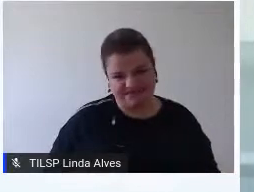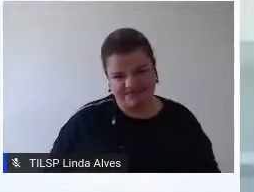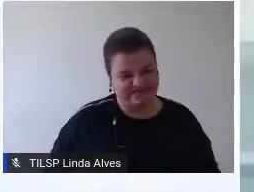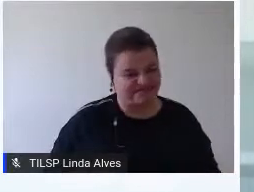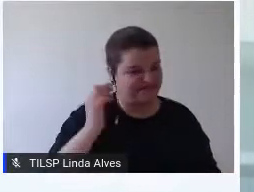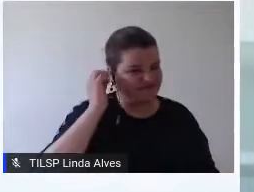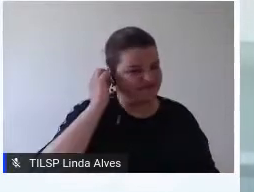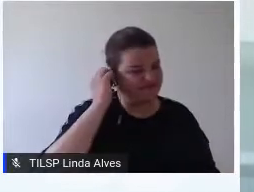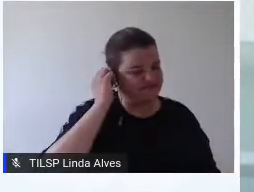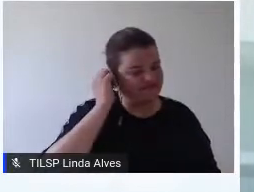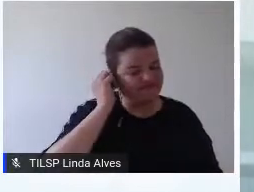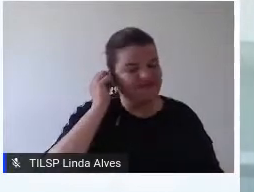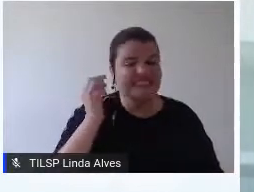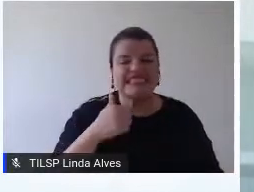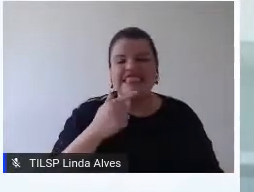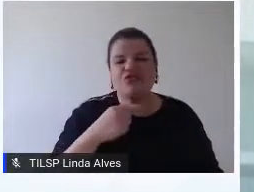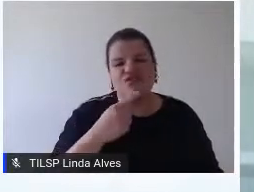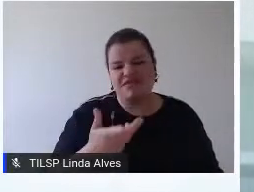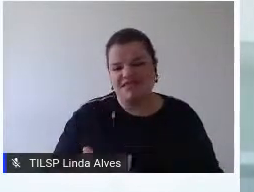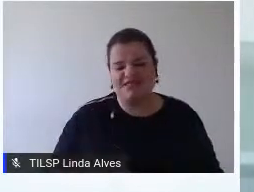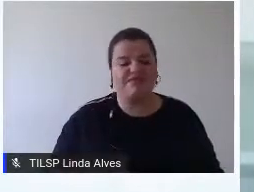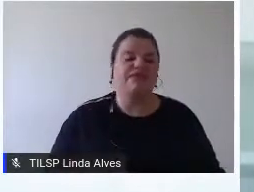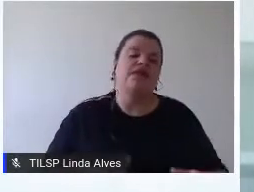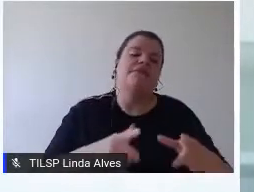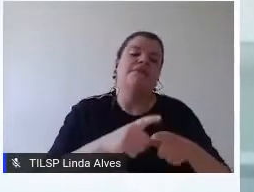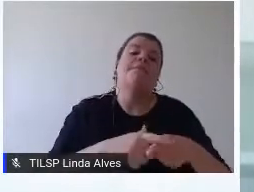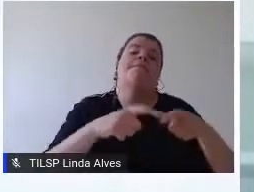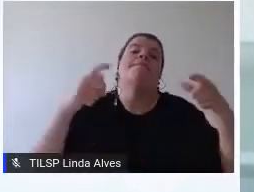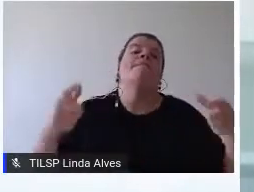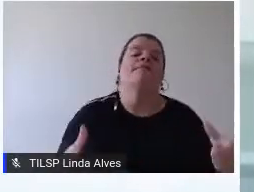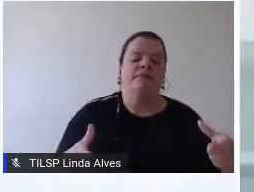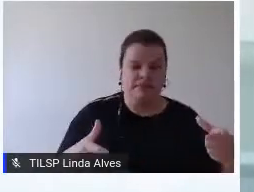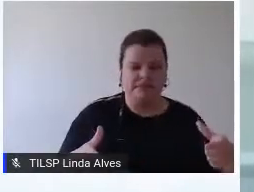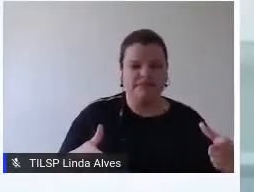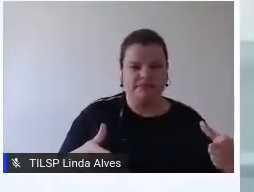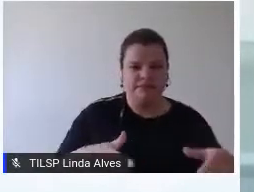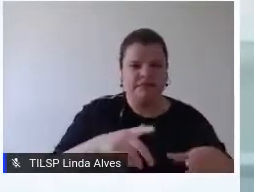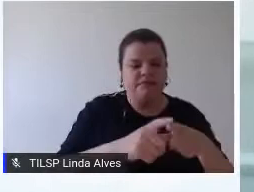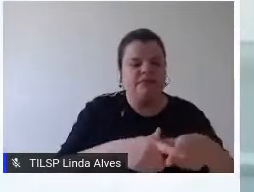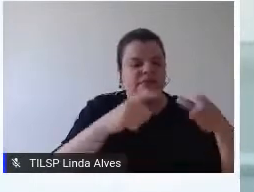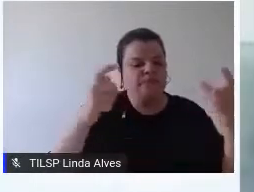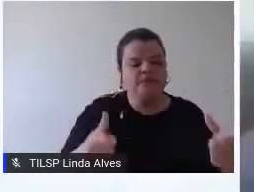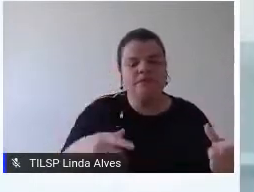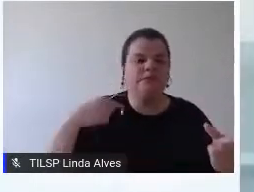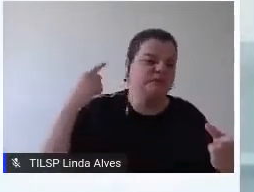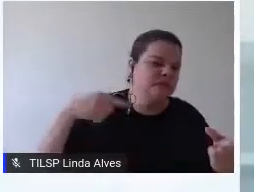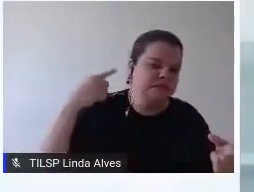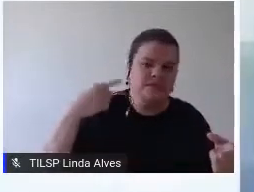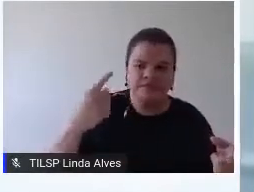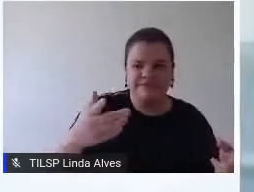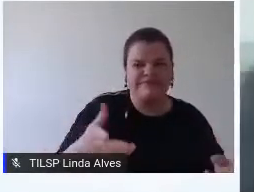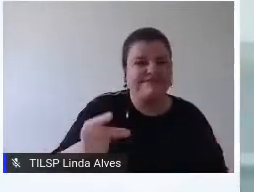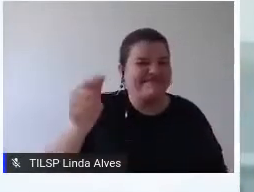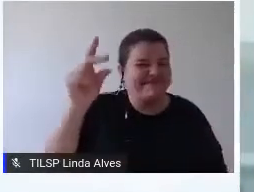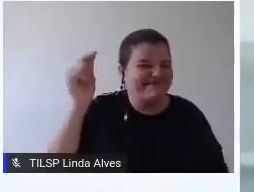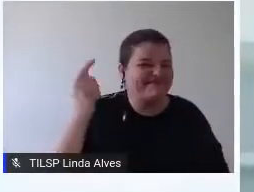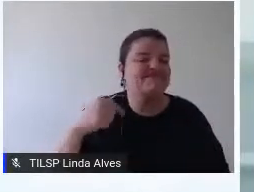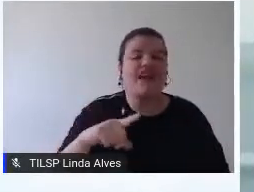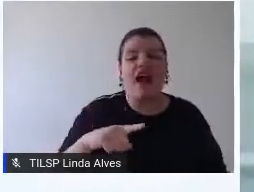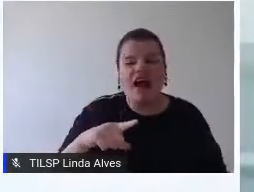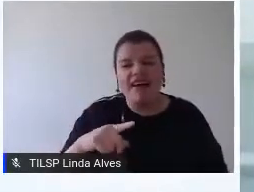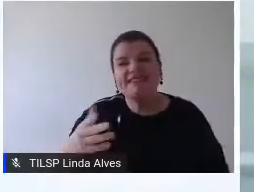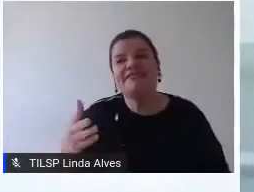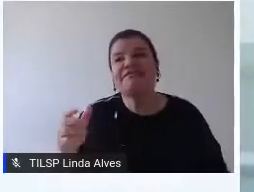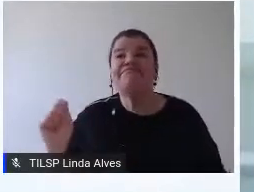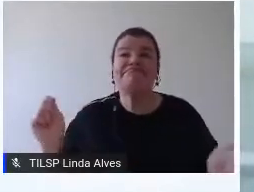naquela lógica de que a maior bancada tem o privilégio de lançar o candidato. Não, essa lógica já foi implodida há muito